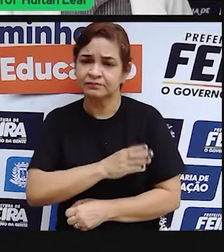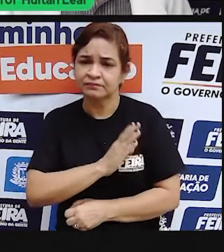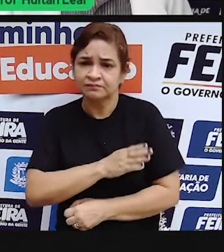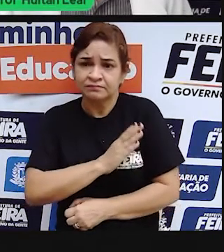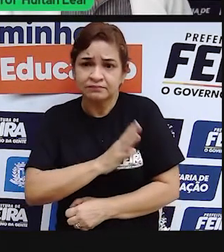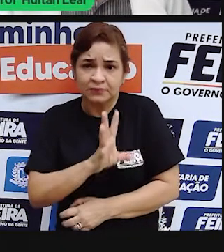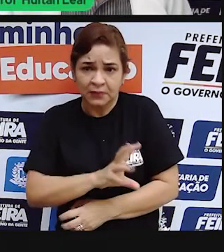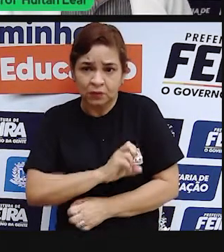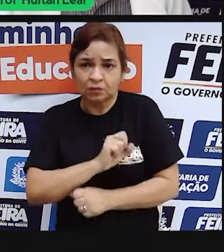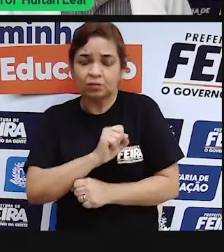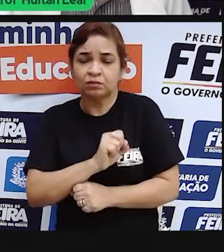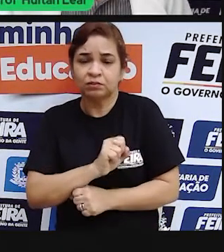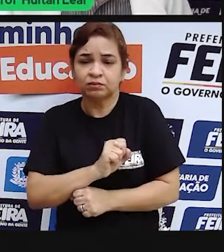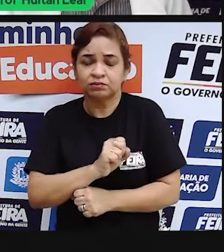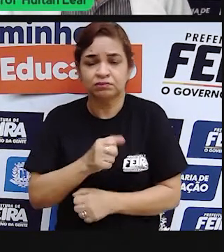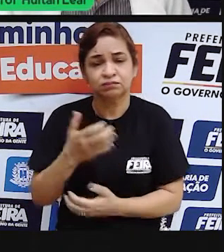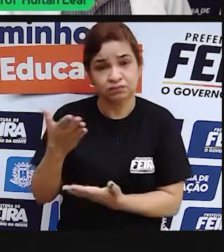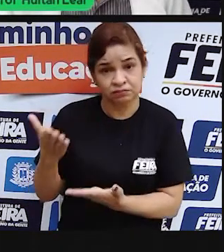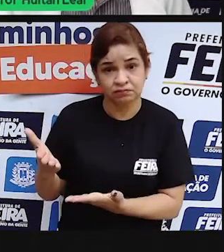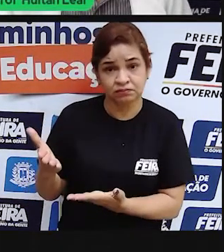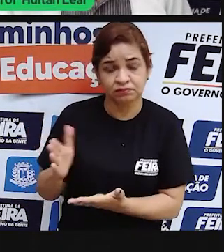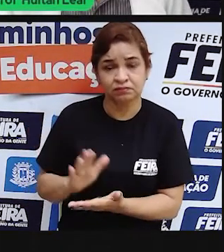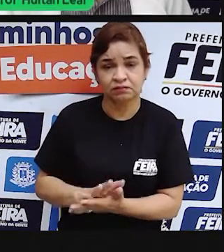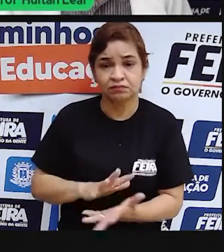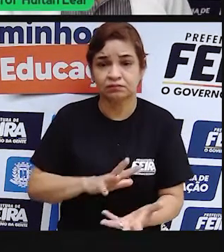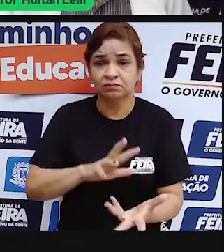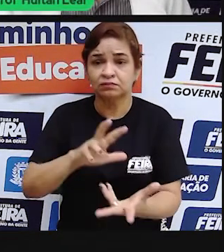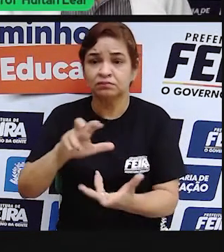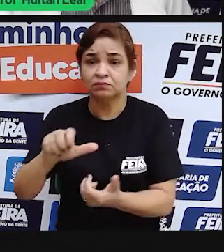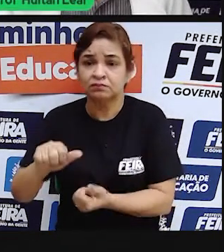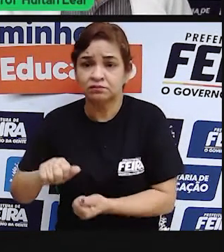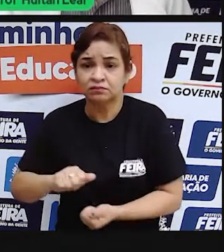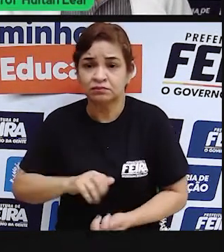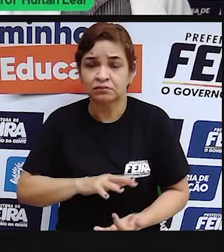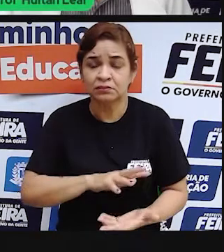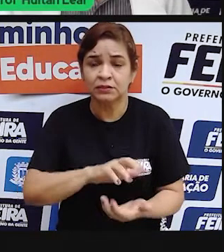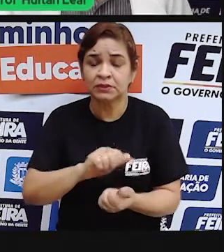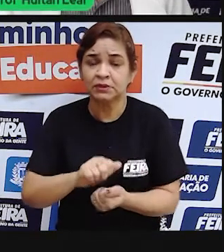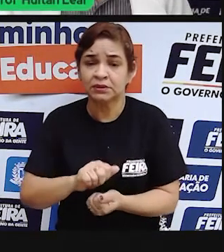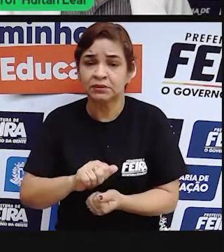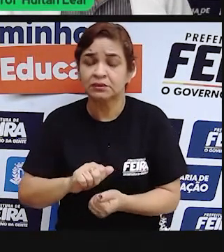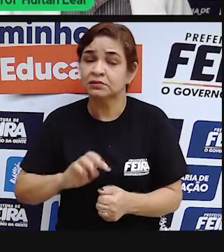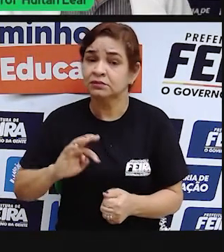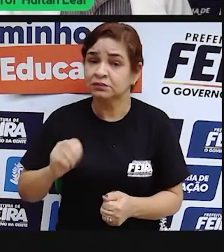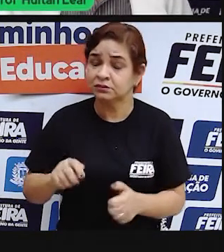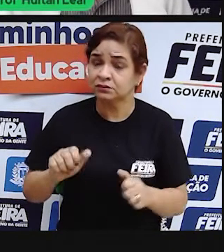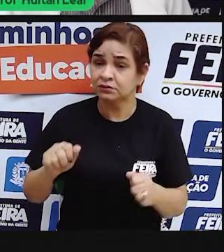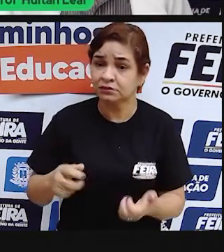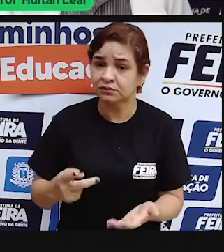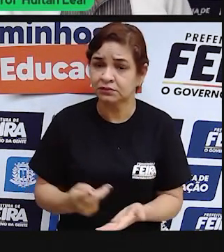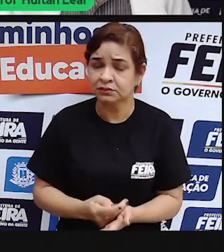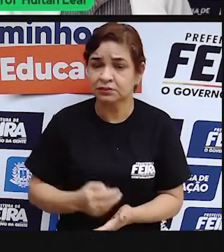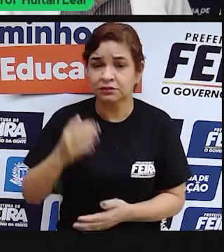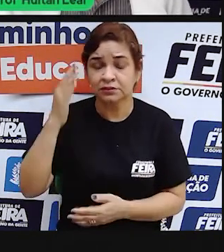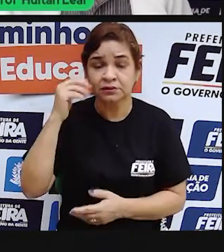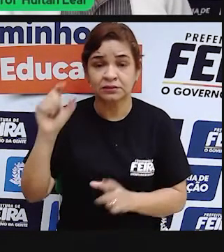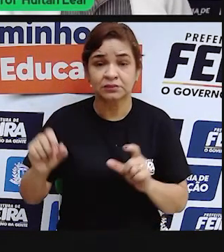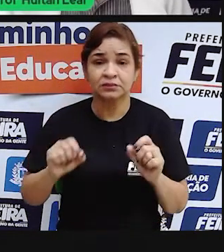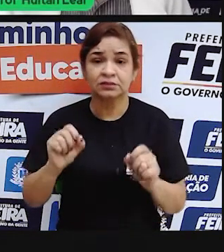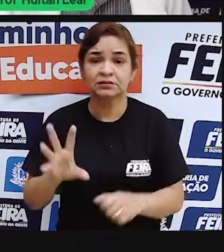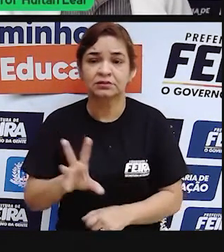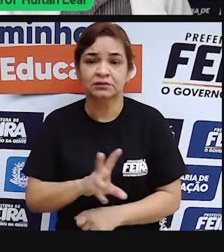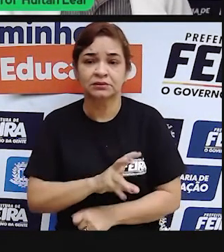mais forte só por você. O mundo lá sempre a rodar, em cima dele tudo vale. Quem sabe isso quer dizer